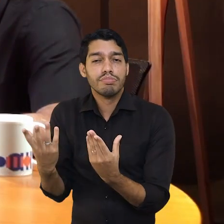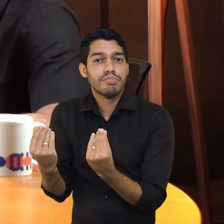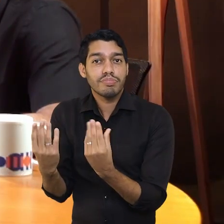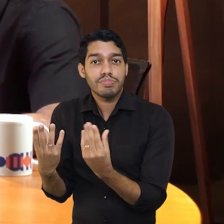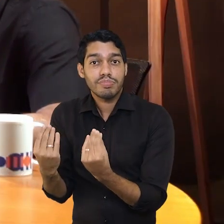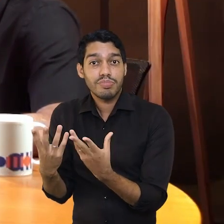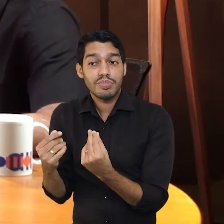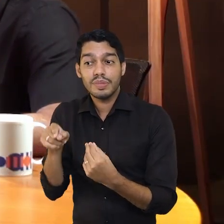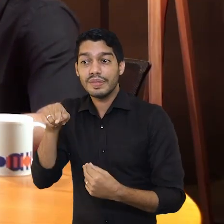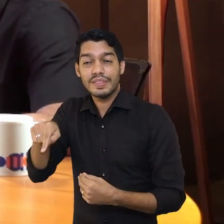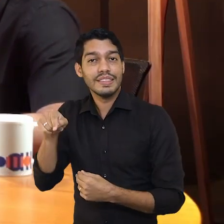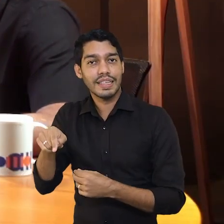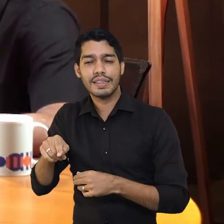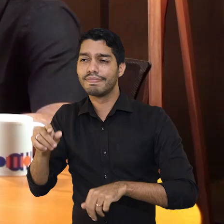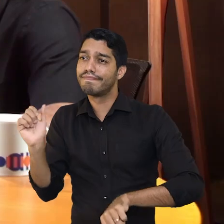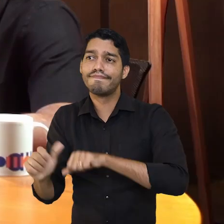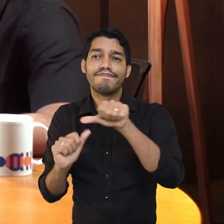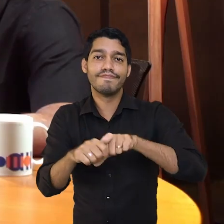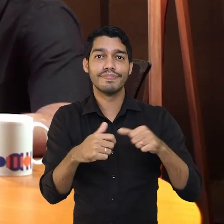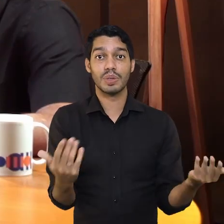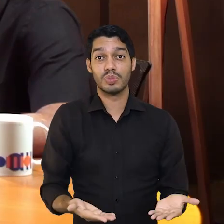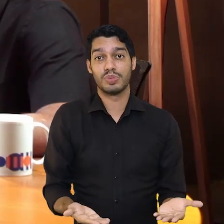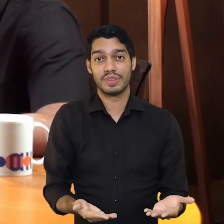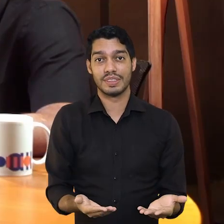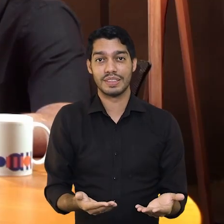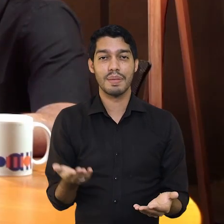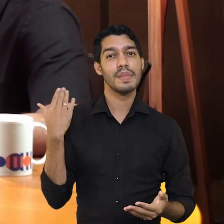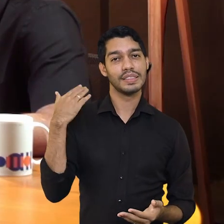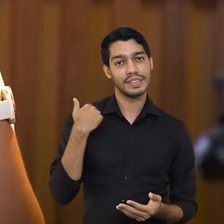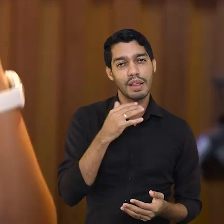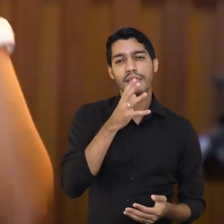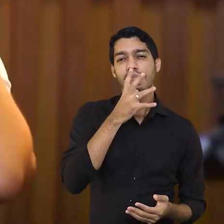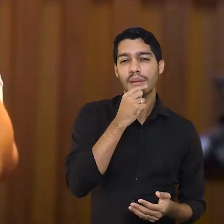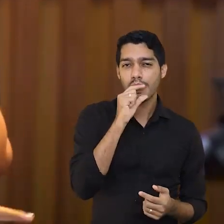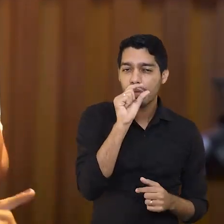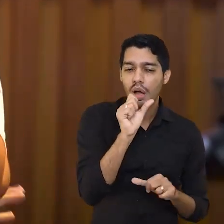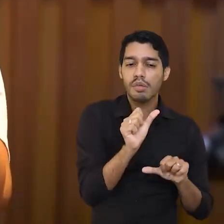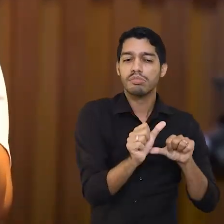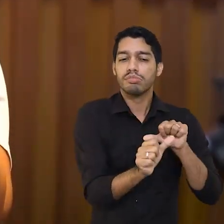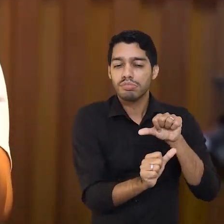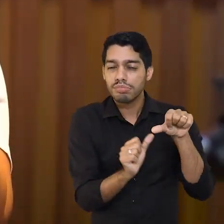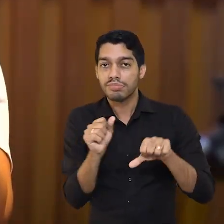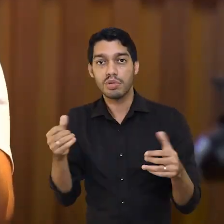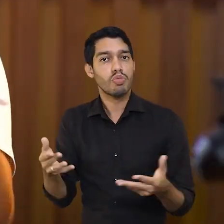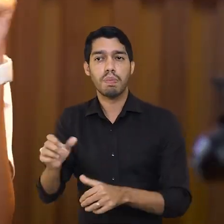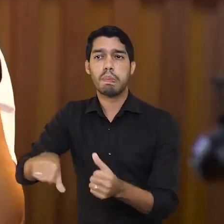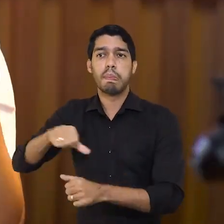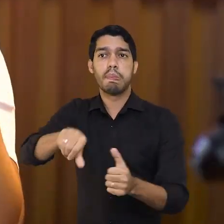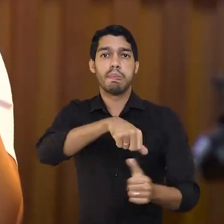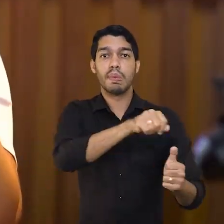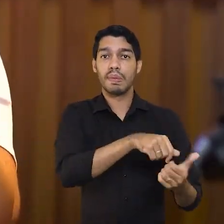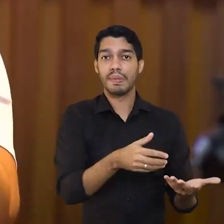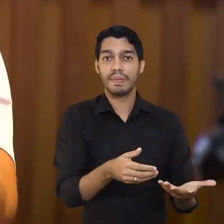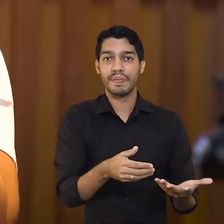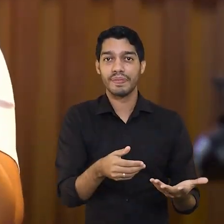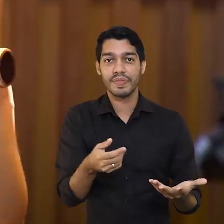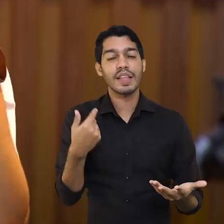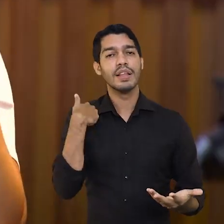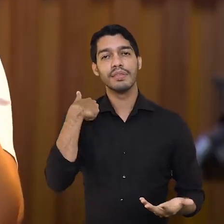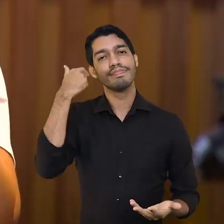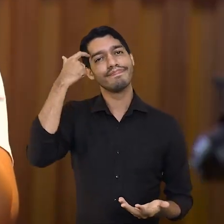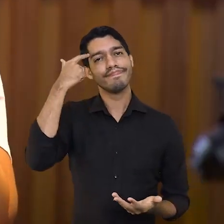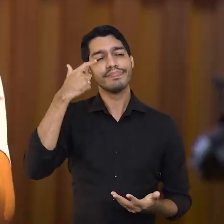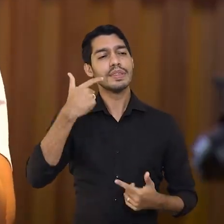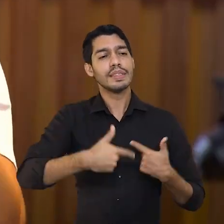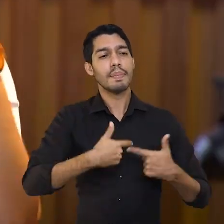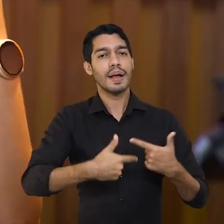em que tudo está disponível o tempo todo. Então, aquela ideia que a gente tinha de como que eu começo a fazer um trabalho? Eu vou pesquisar? Onde